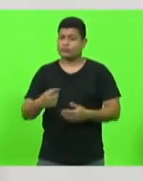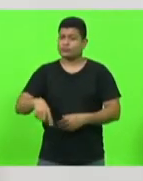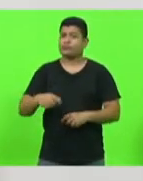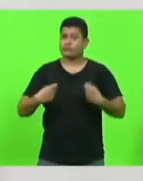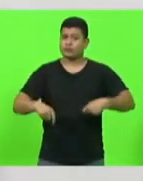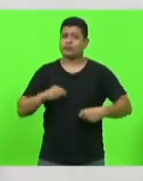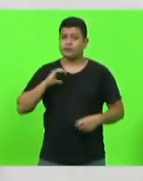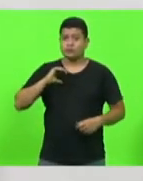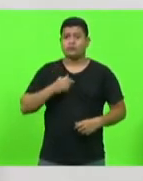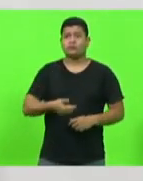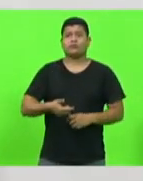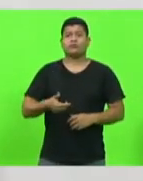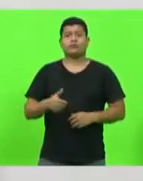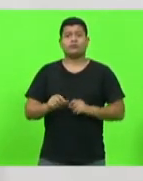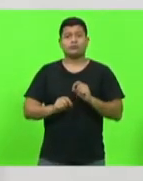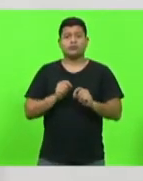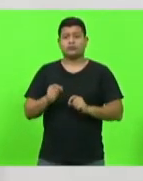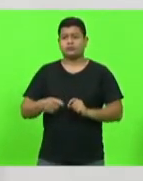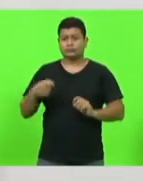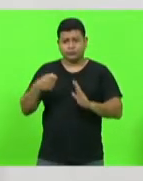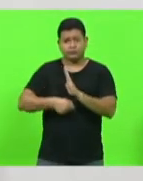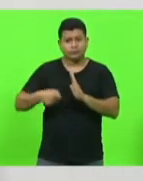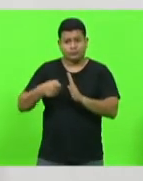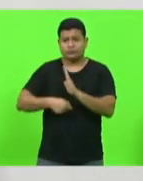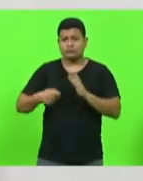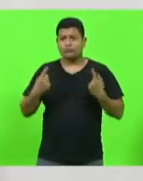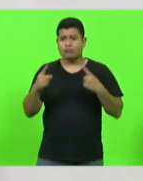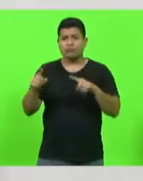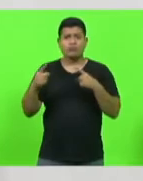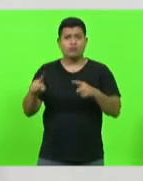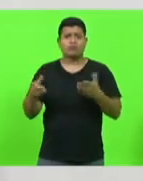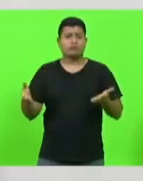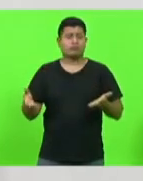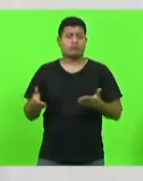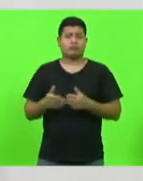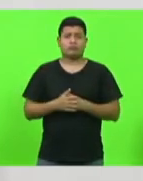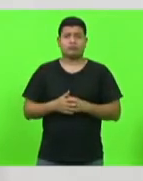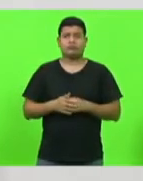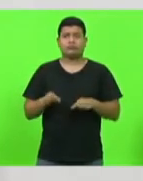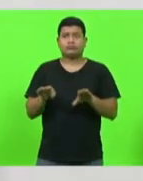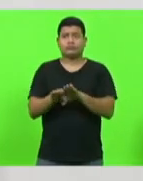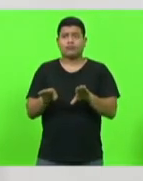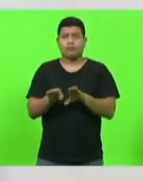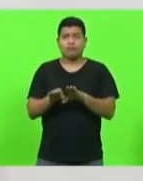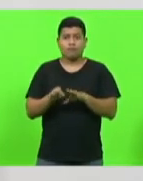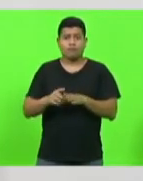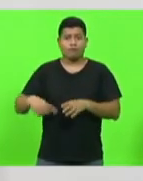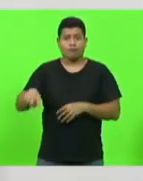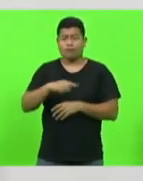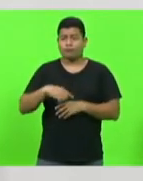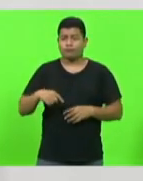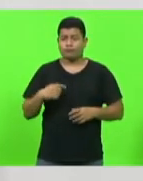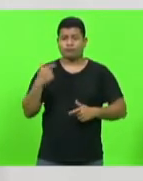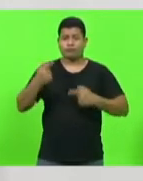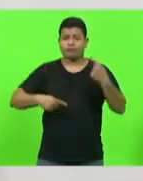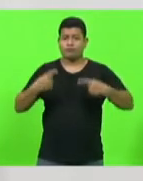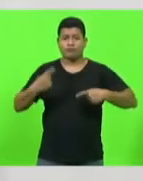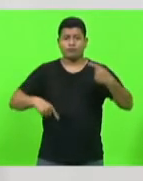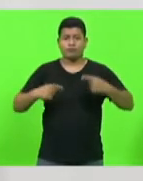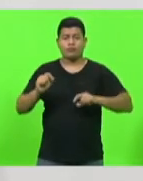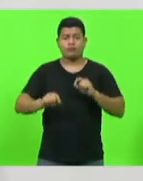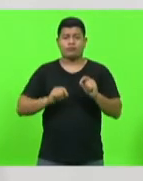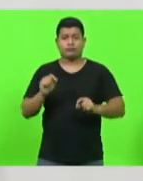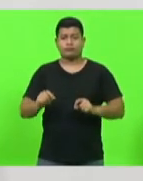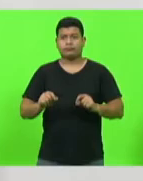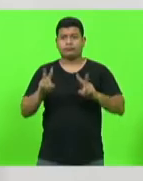hídricos, nós debatemos também em vários lugares as questões que envolvem